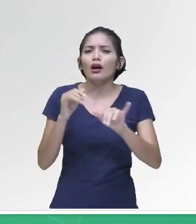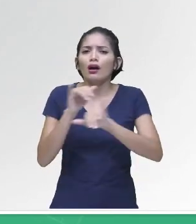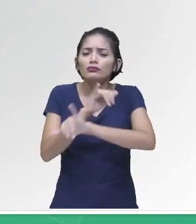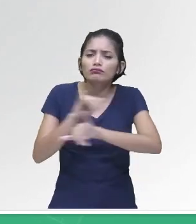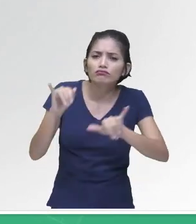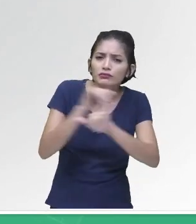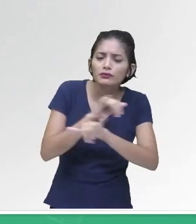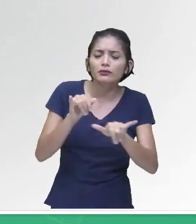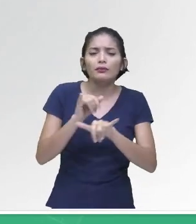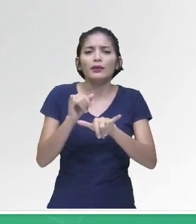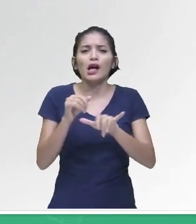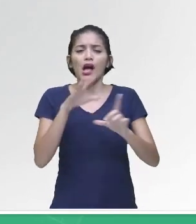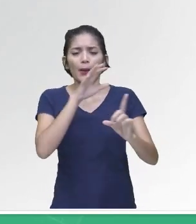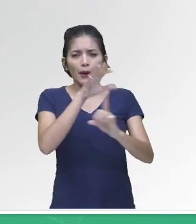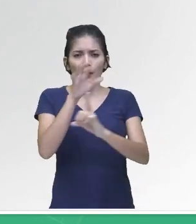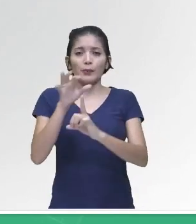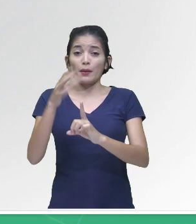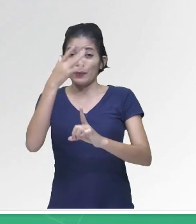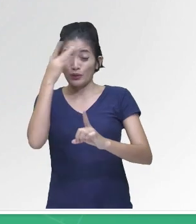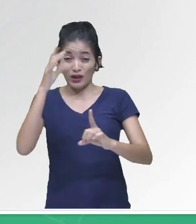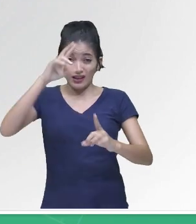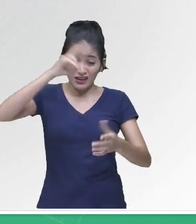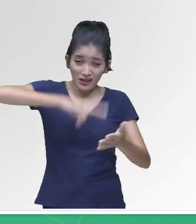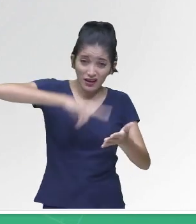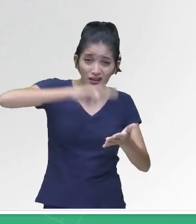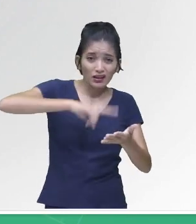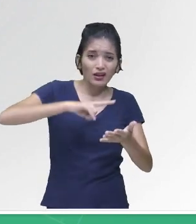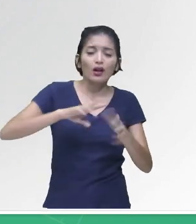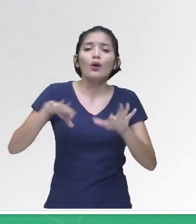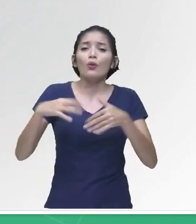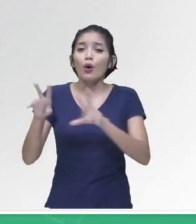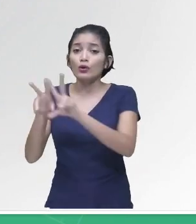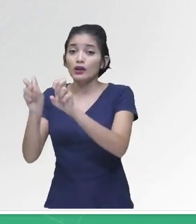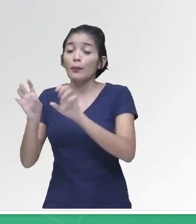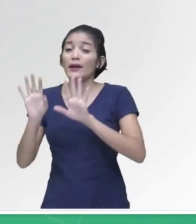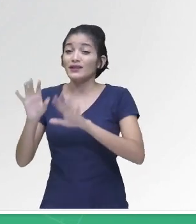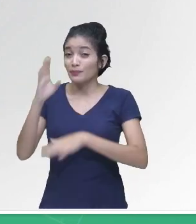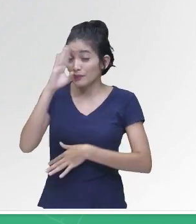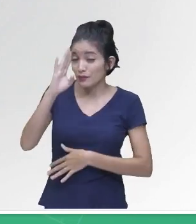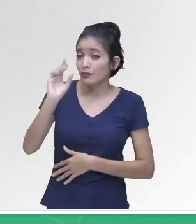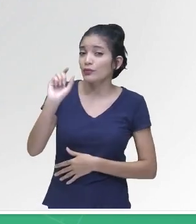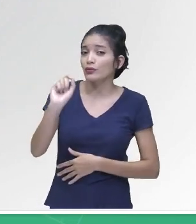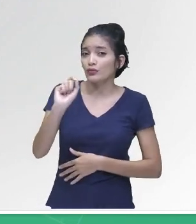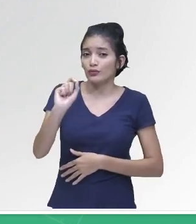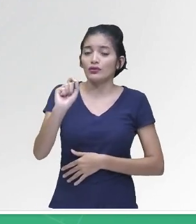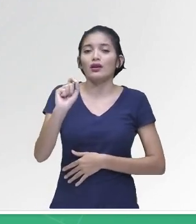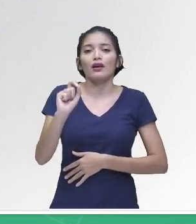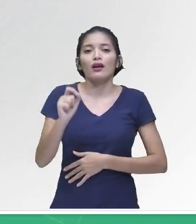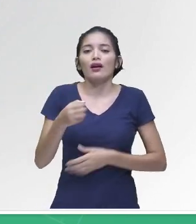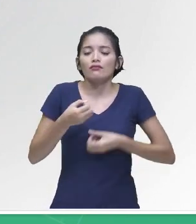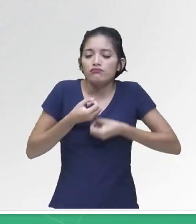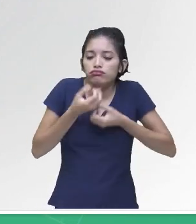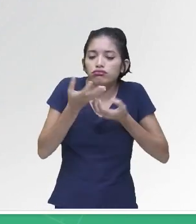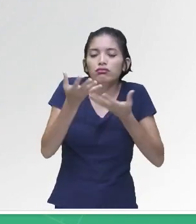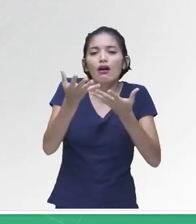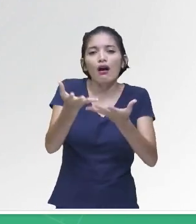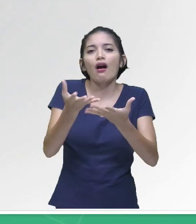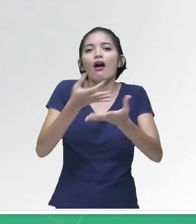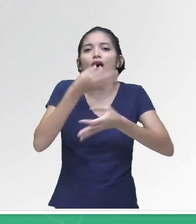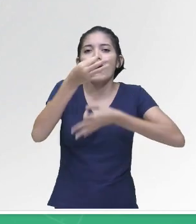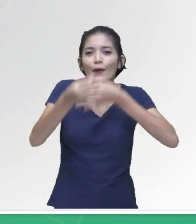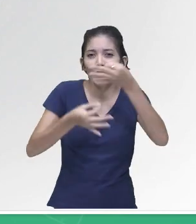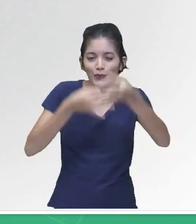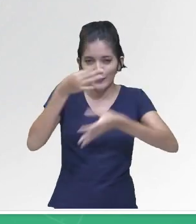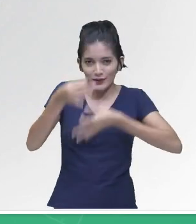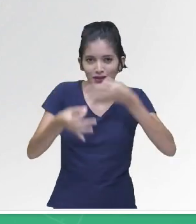persuadir o leitor e assim por diante sobre determinado tema, mas principalmente a questão de expressar a opinião, né?